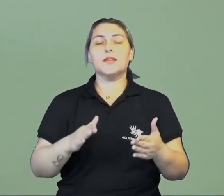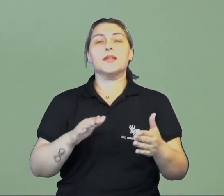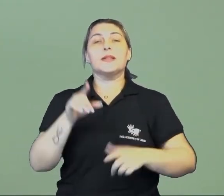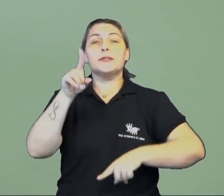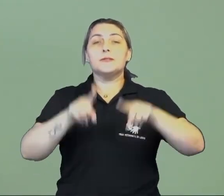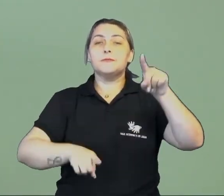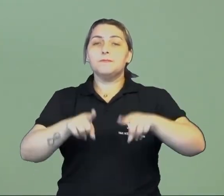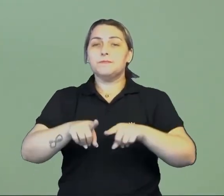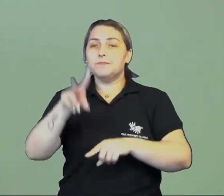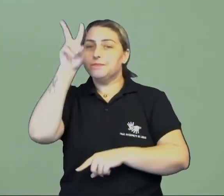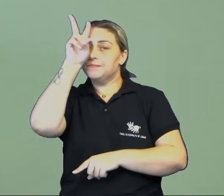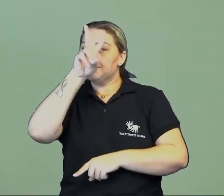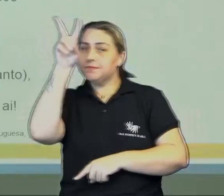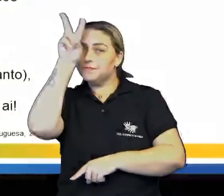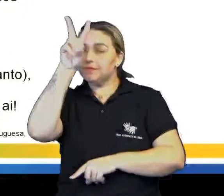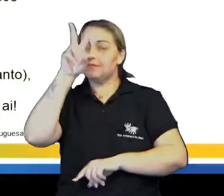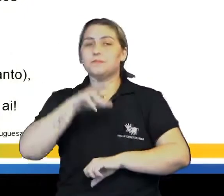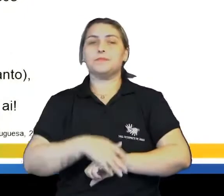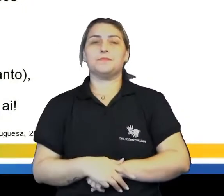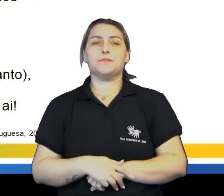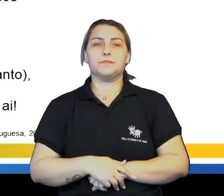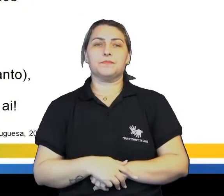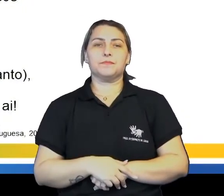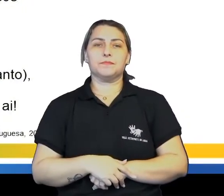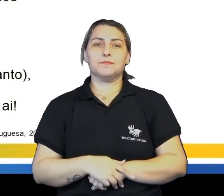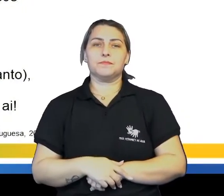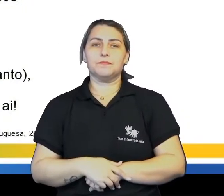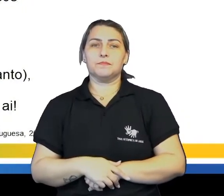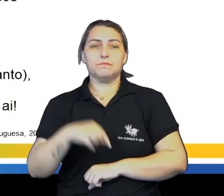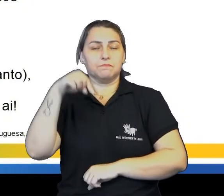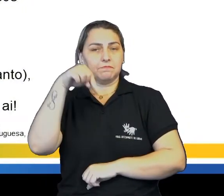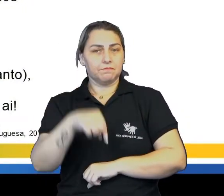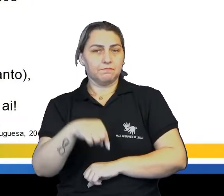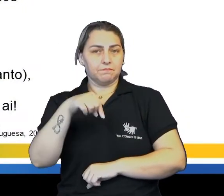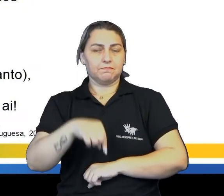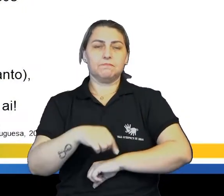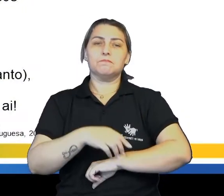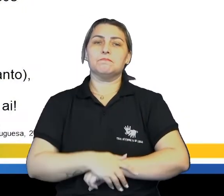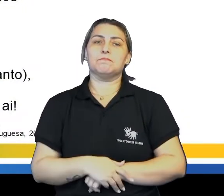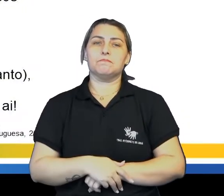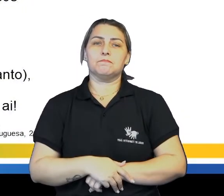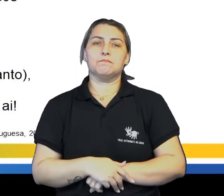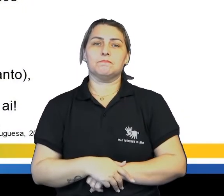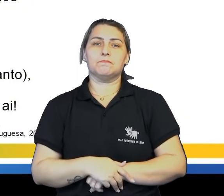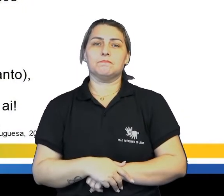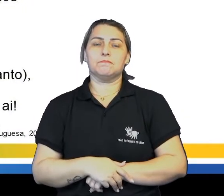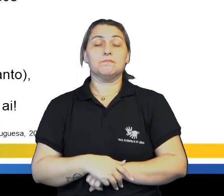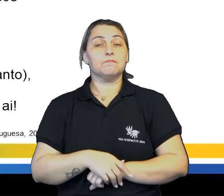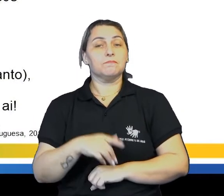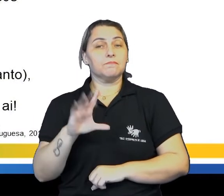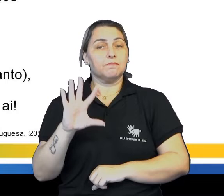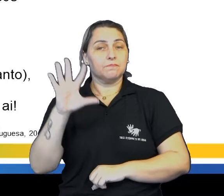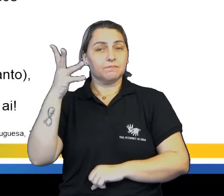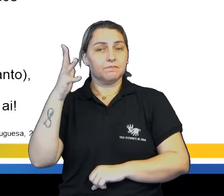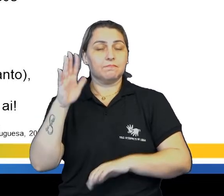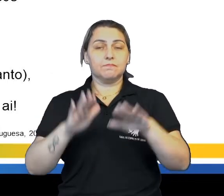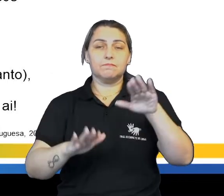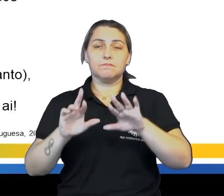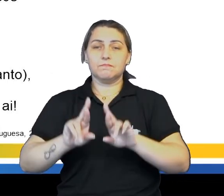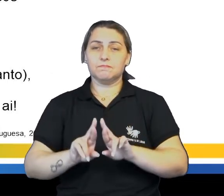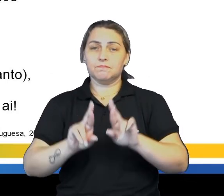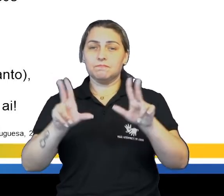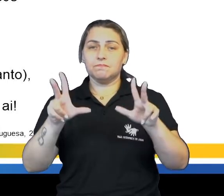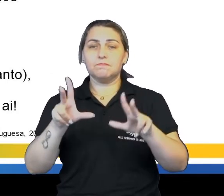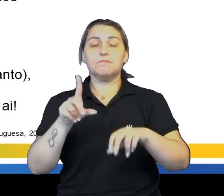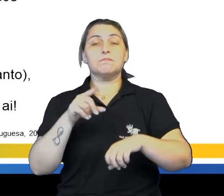outra variação, que é a variação histórica. Aqui a variação histórica são variações que ocorrem de acordo com as